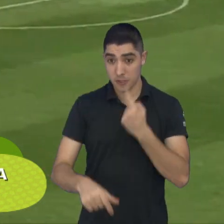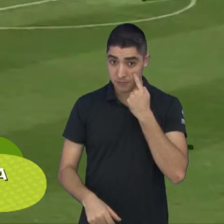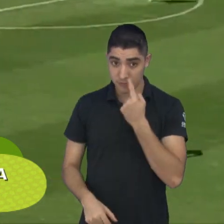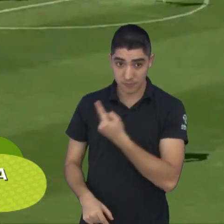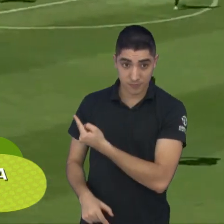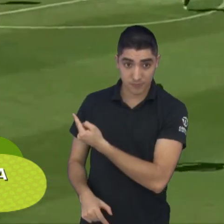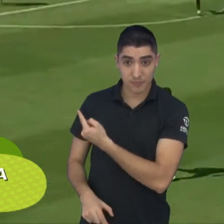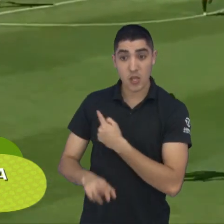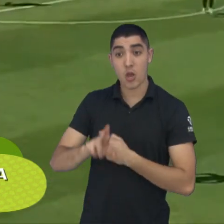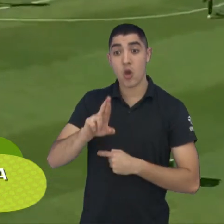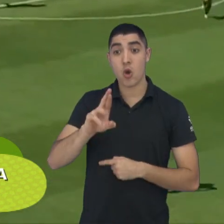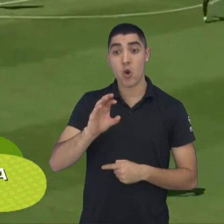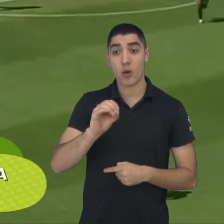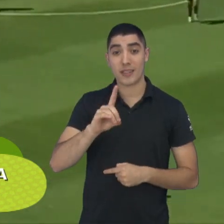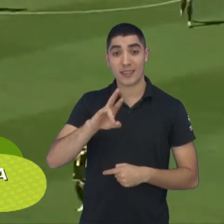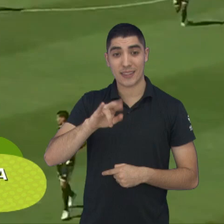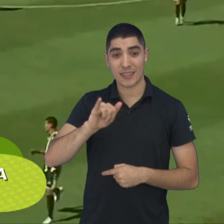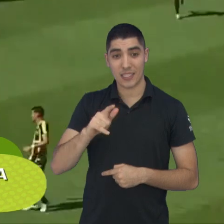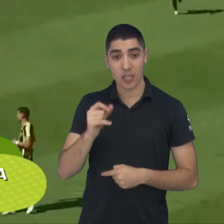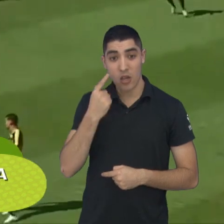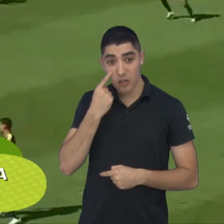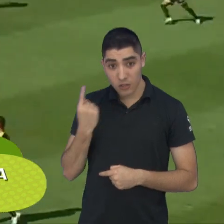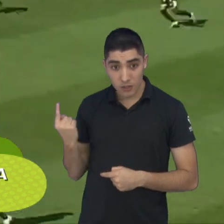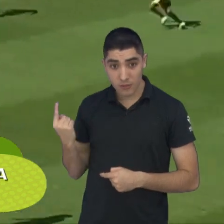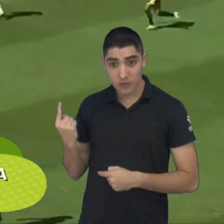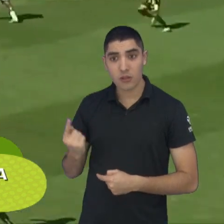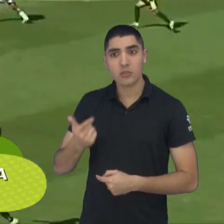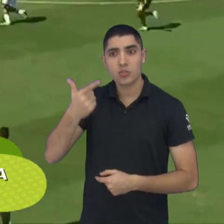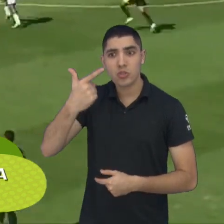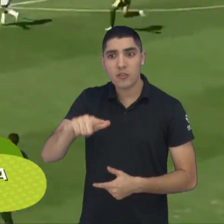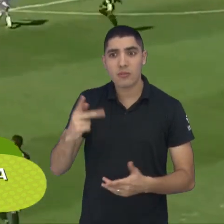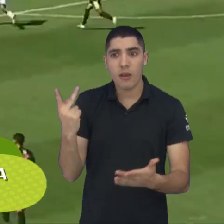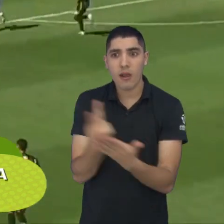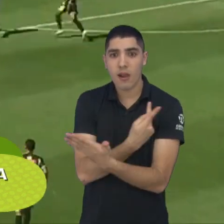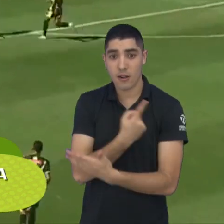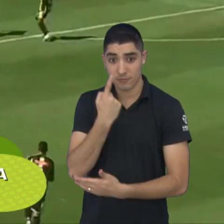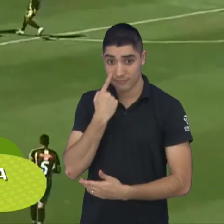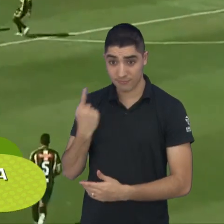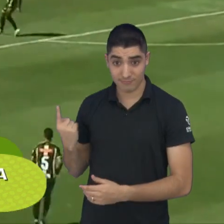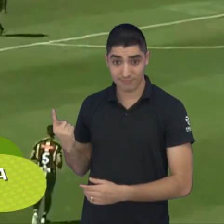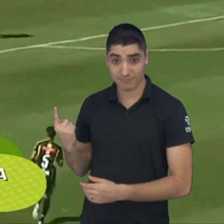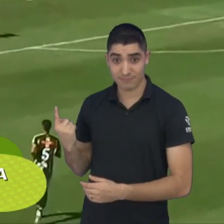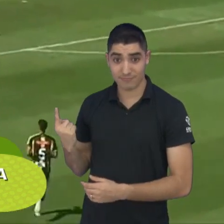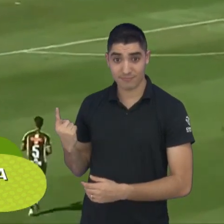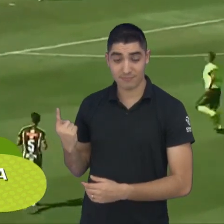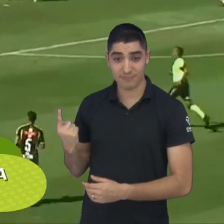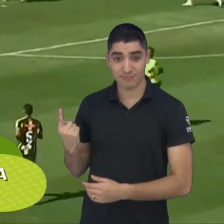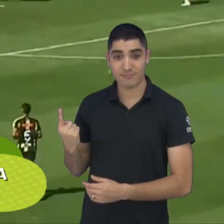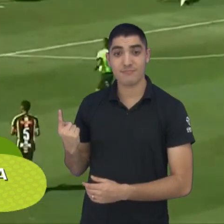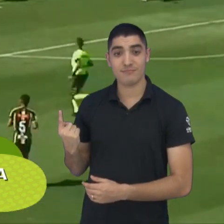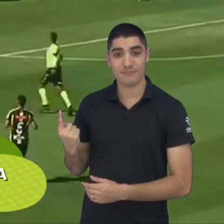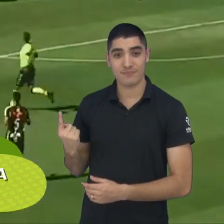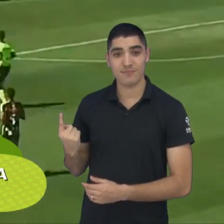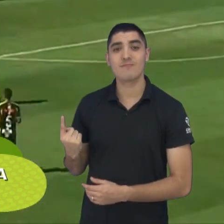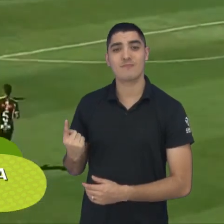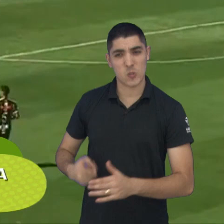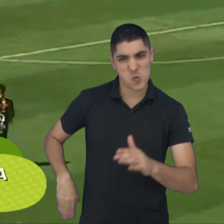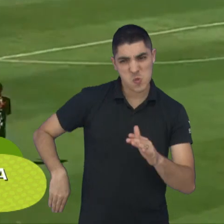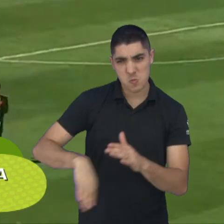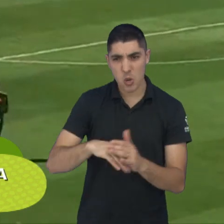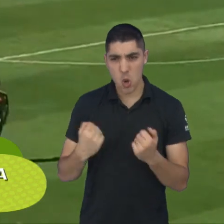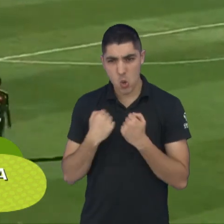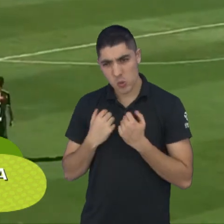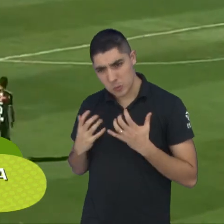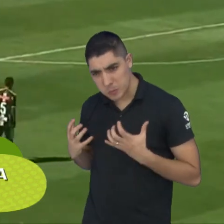Rodrigo saiu jogando pela direita, Pablo na dividida perdeu, Luiz Felipe ganhou, dominou, carregou, invadiu a área e bateu para Rodrigo